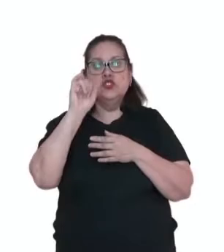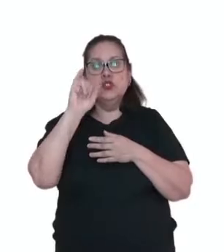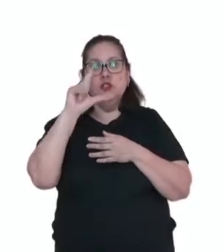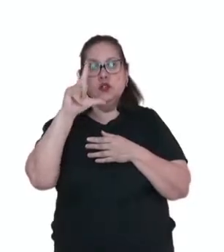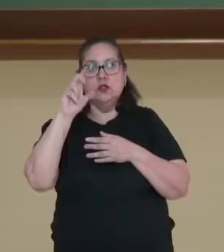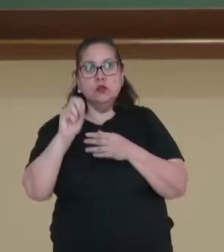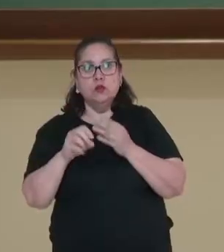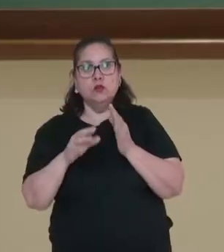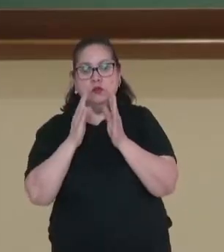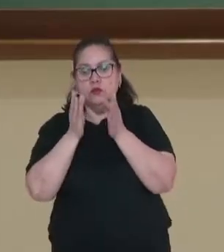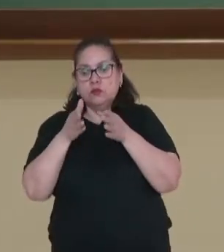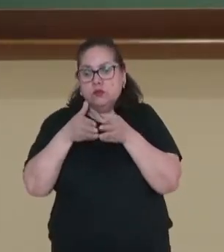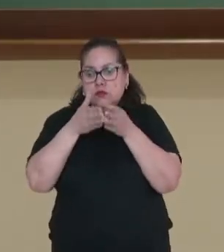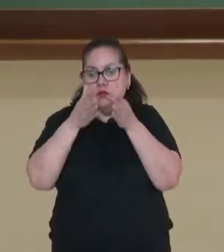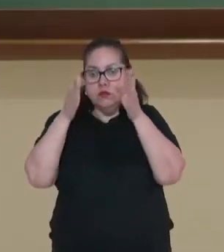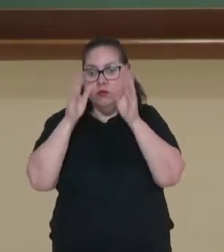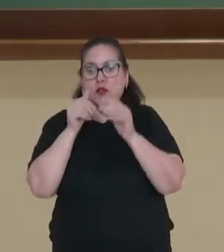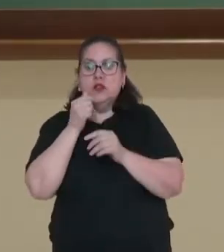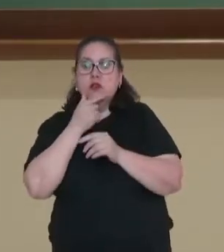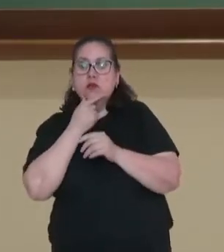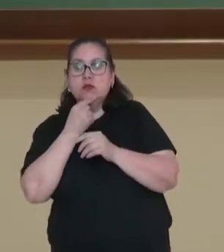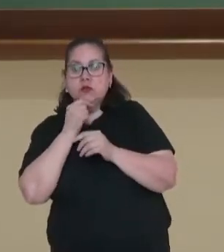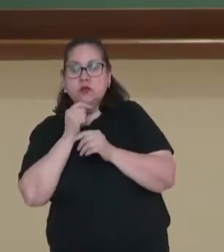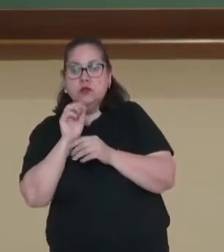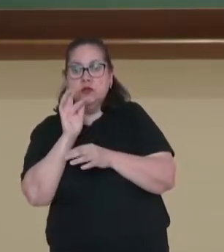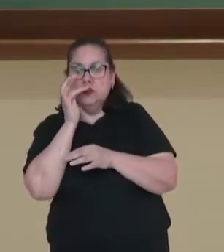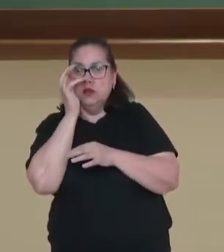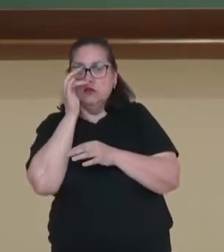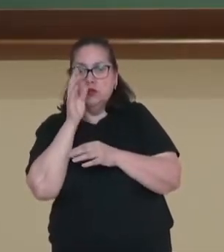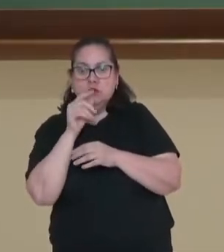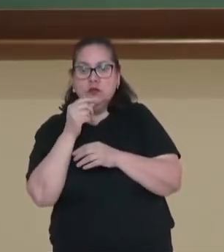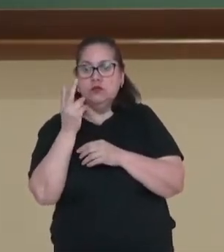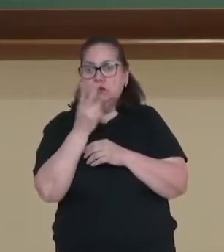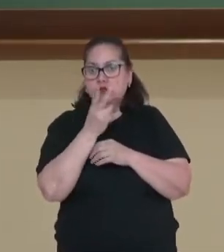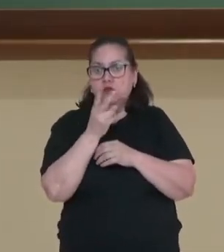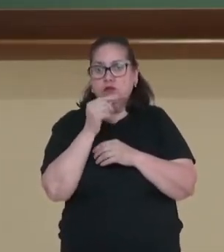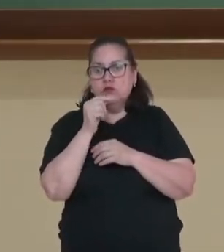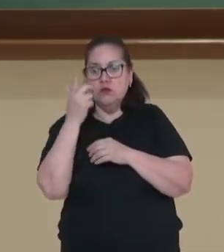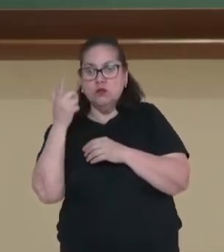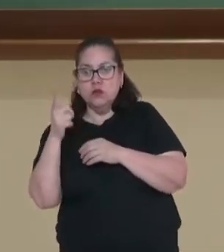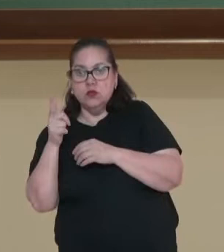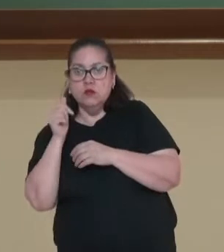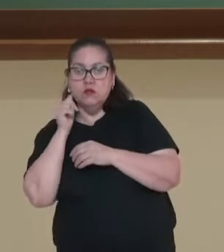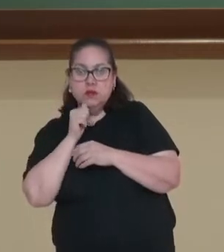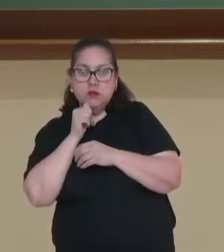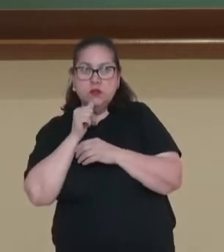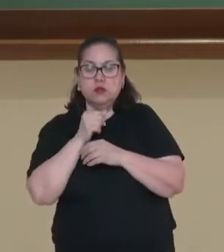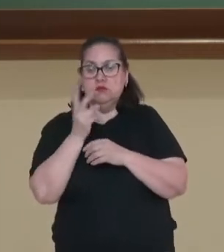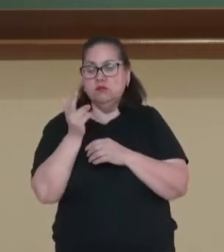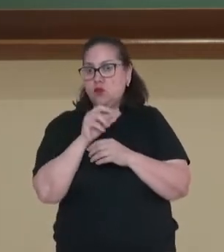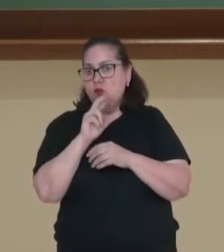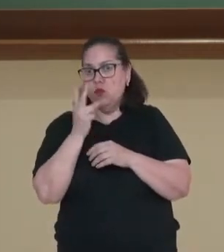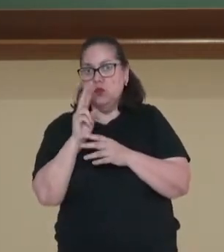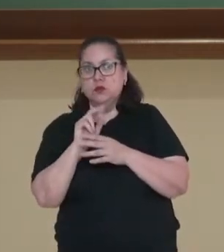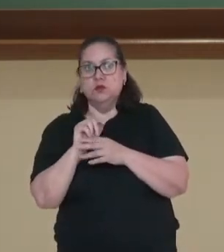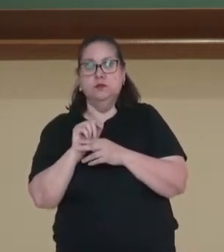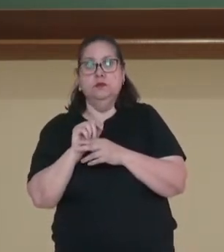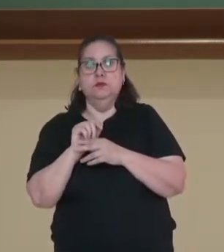Que é a parte do parte masculina da planta, né? Então ela vai ter ou a parte masculina ou a parte feminina,